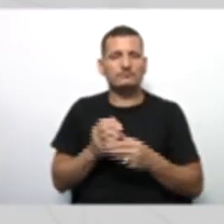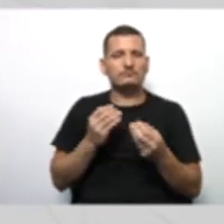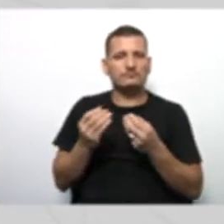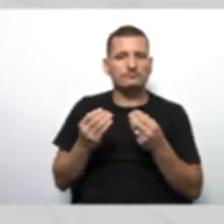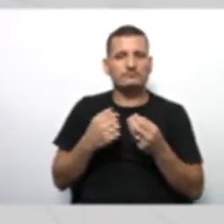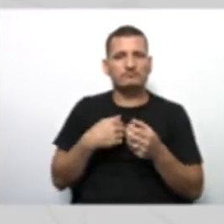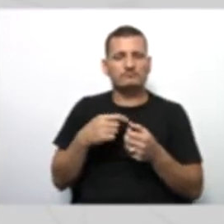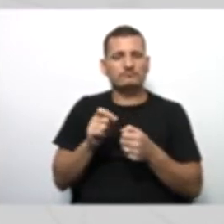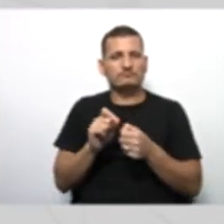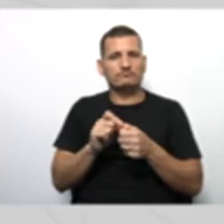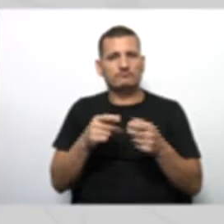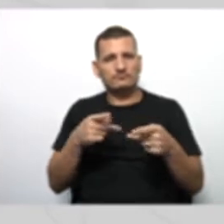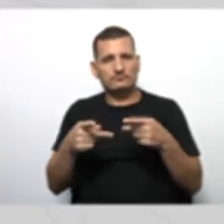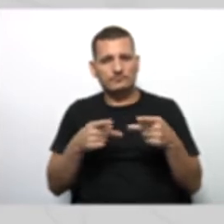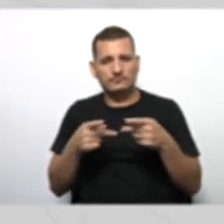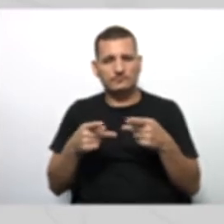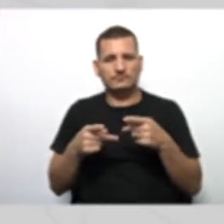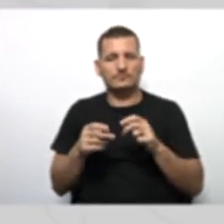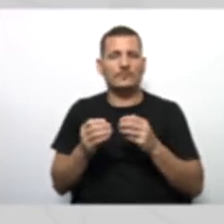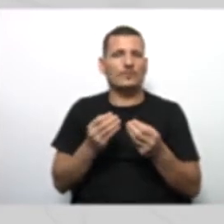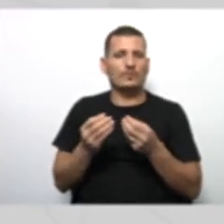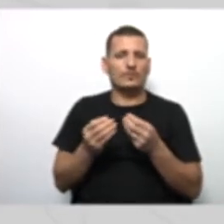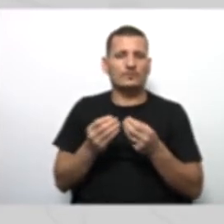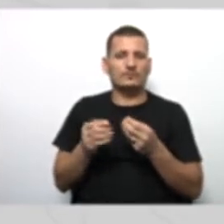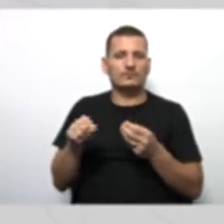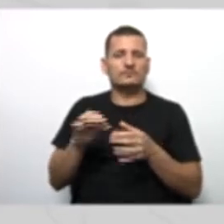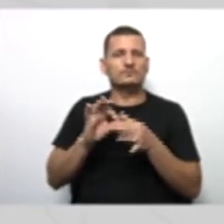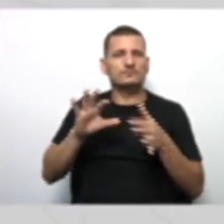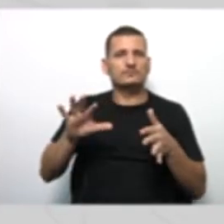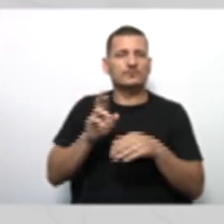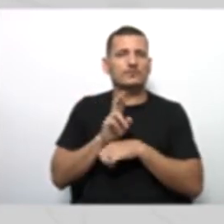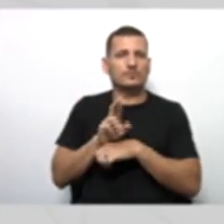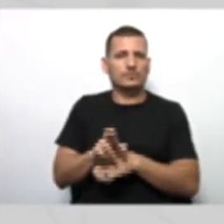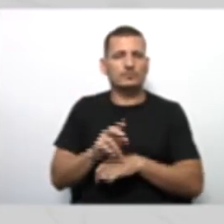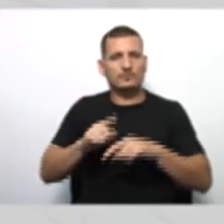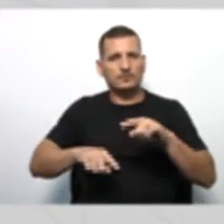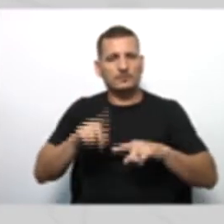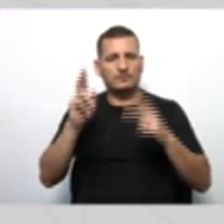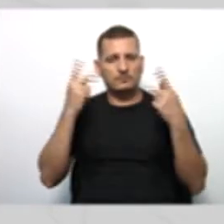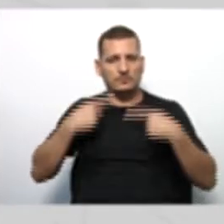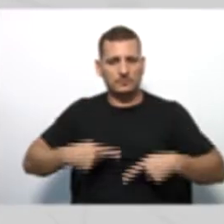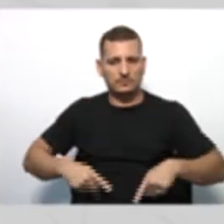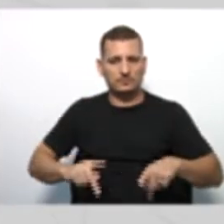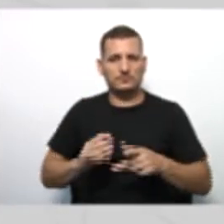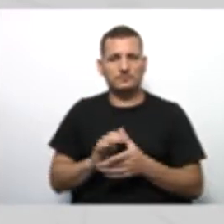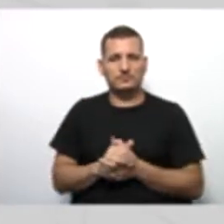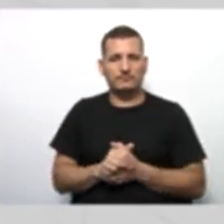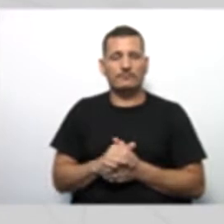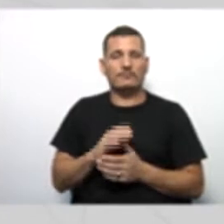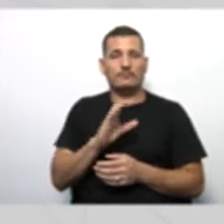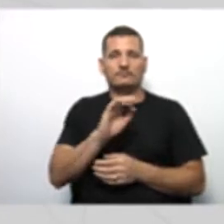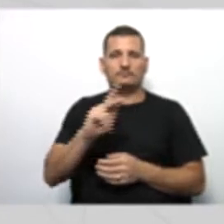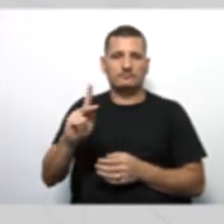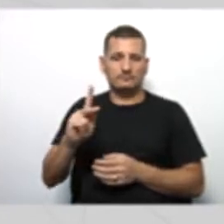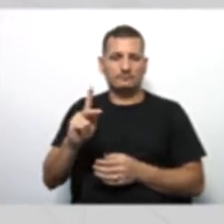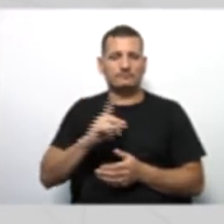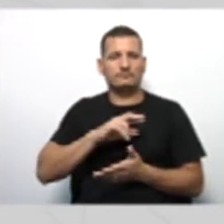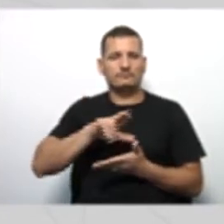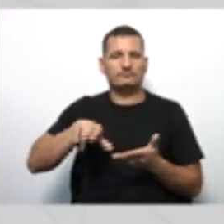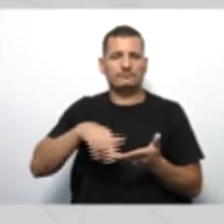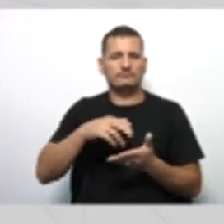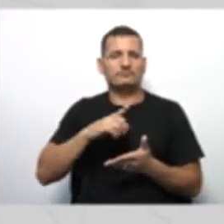errada, eu vou ter um risco técnico do tratamento desse solo. Eu posso ter os riscos organizacionais, tá? Aí são em